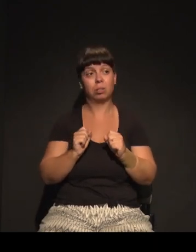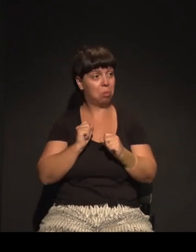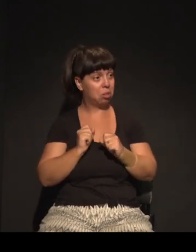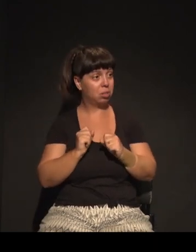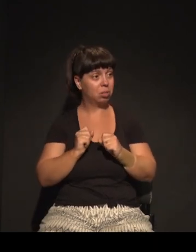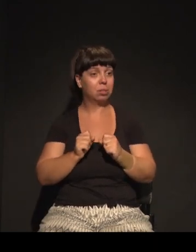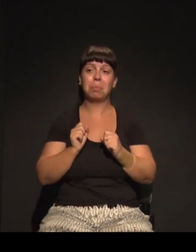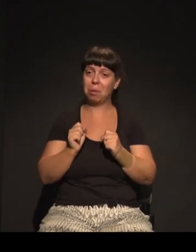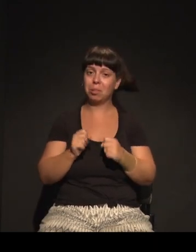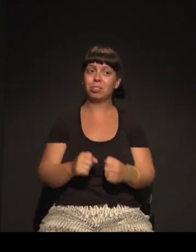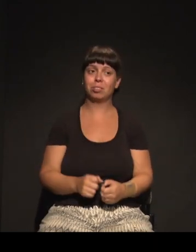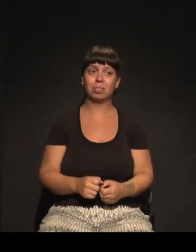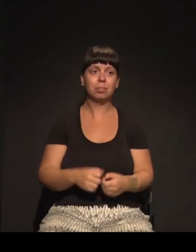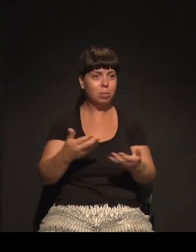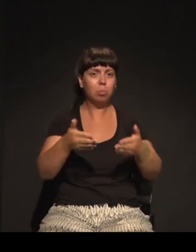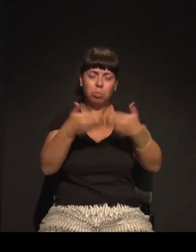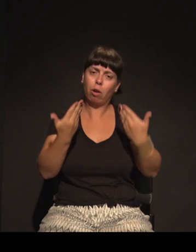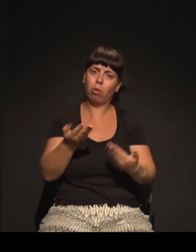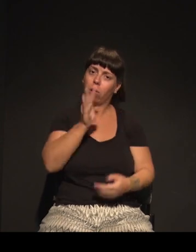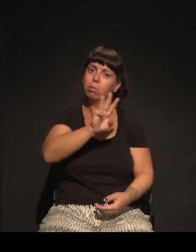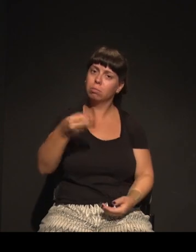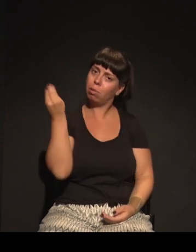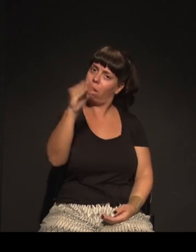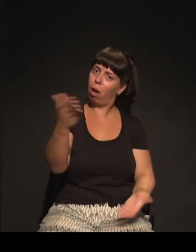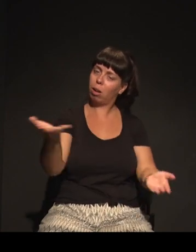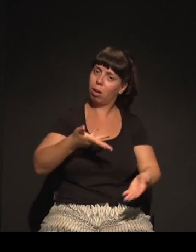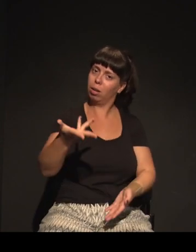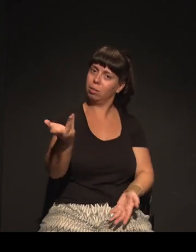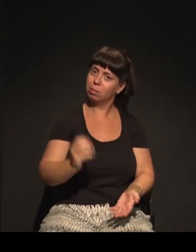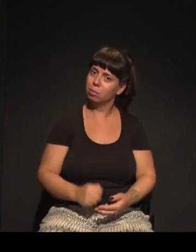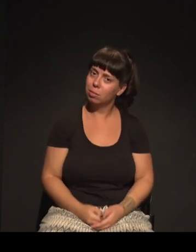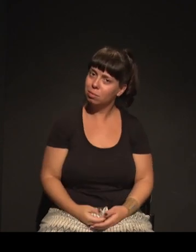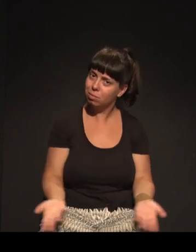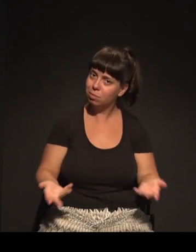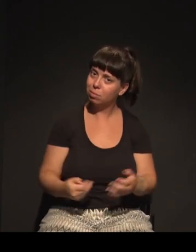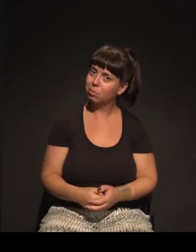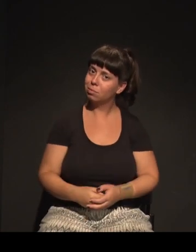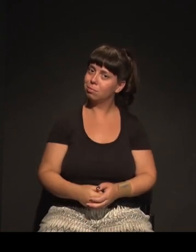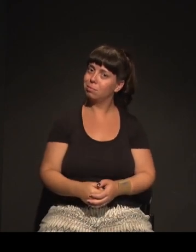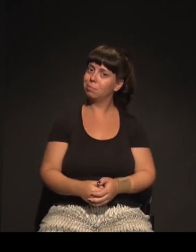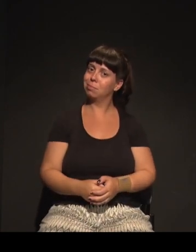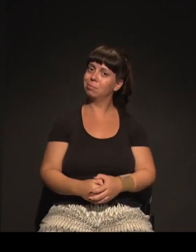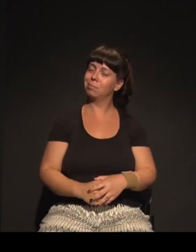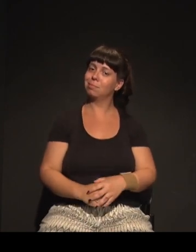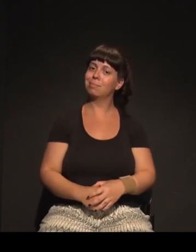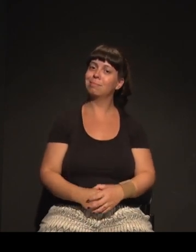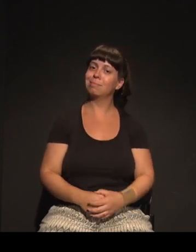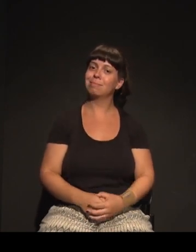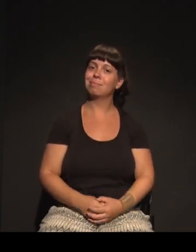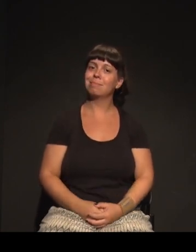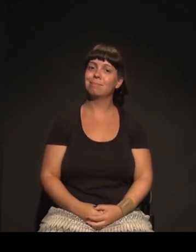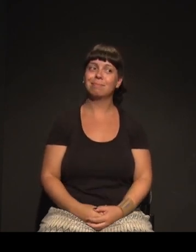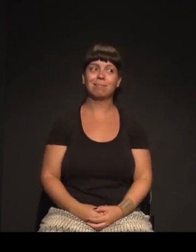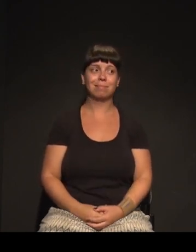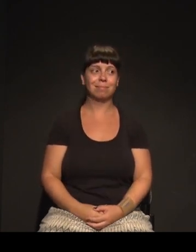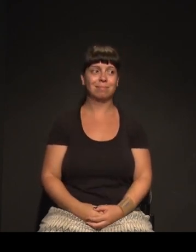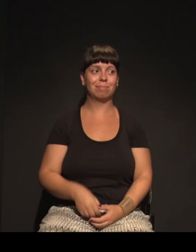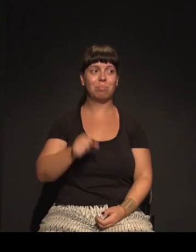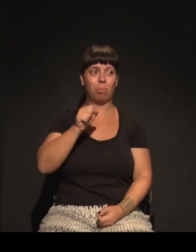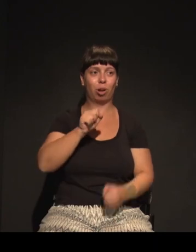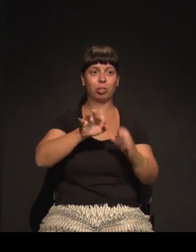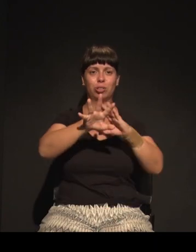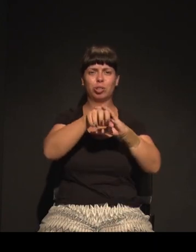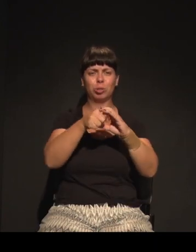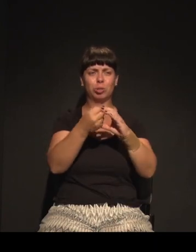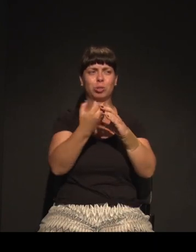né pode disponibilizá lo no youtube eu acho